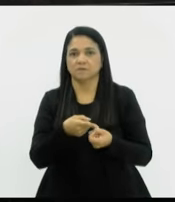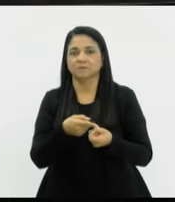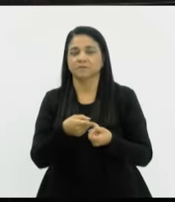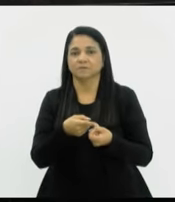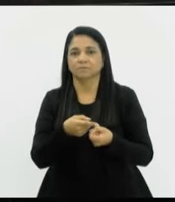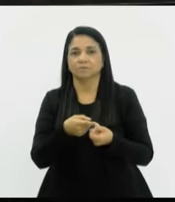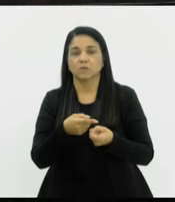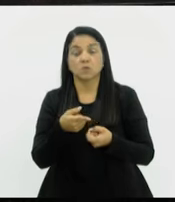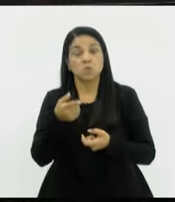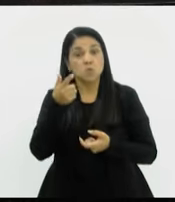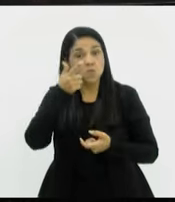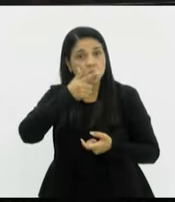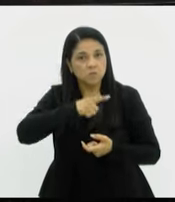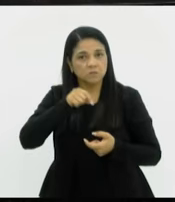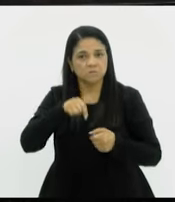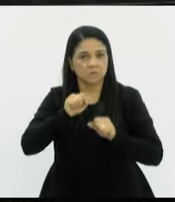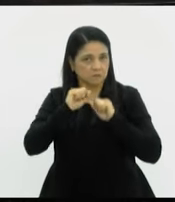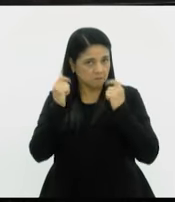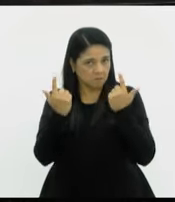conseguimos nessa casa